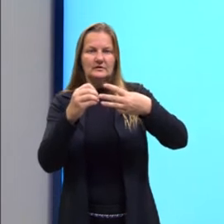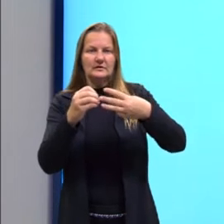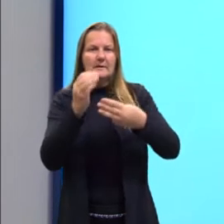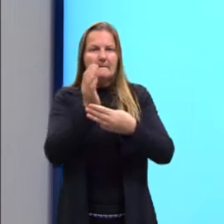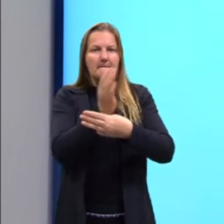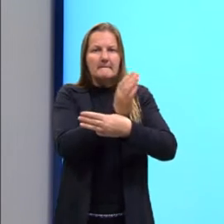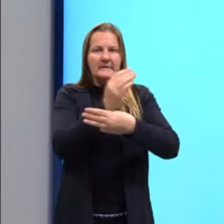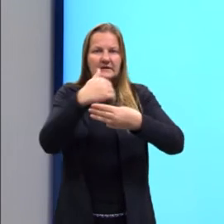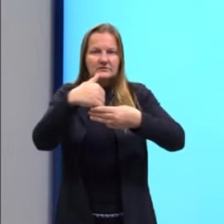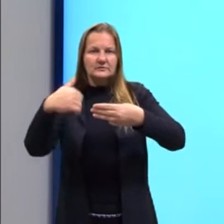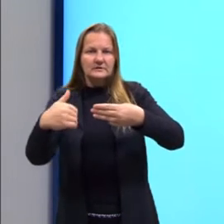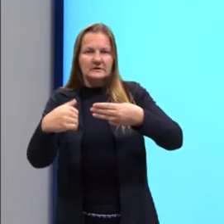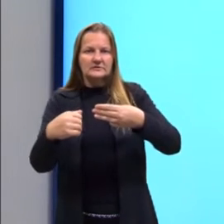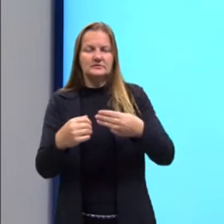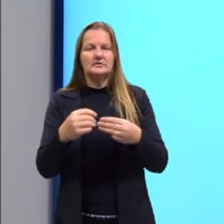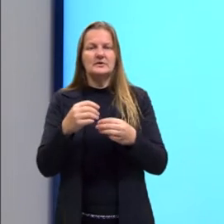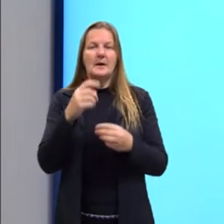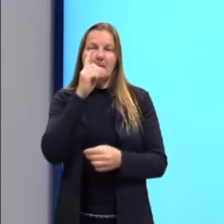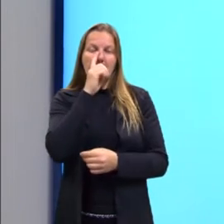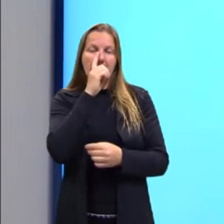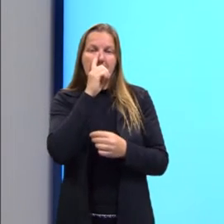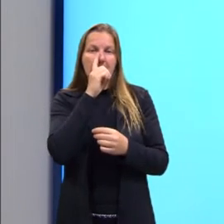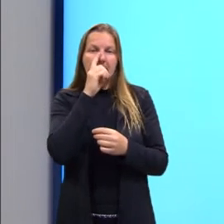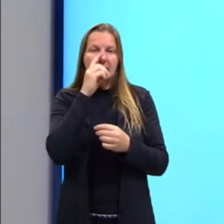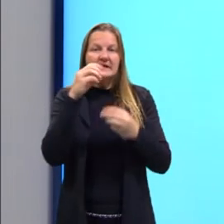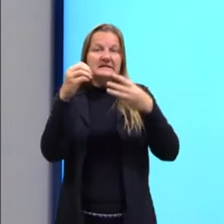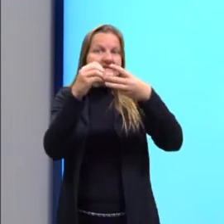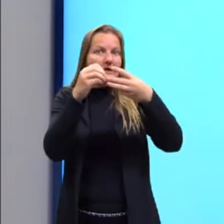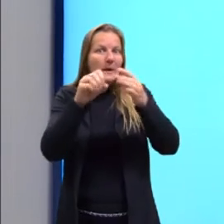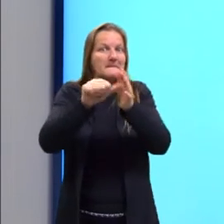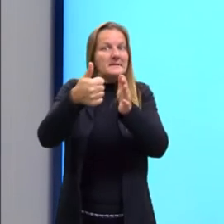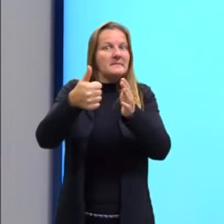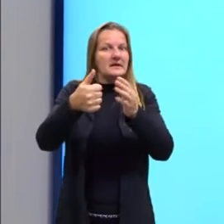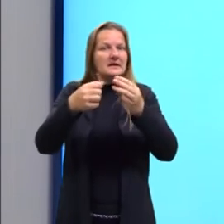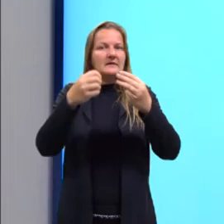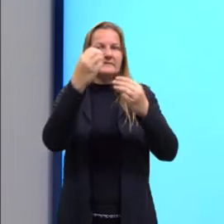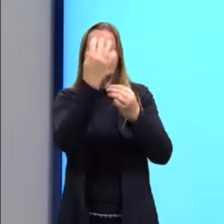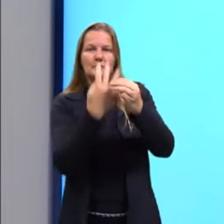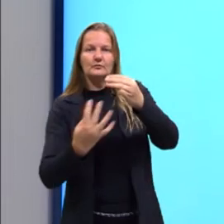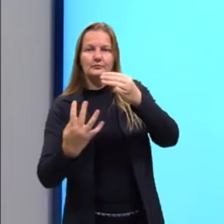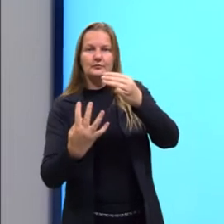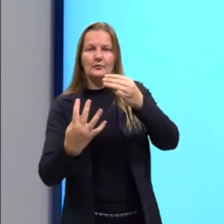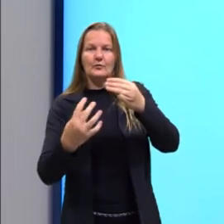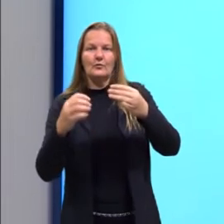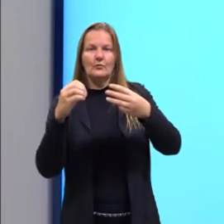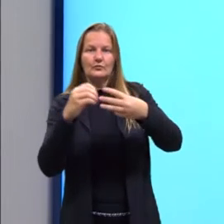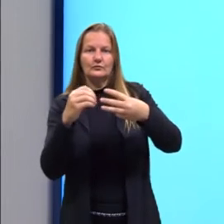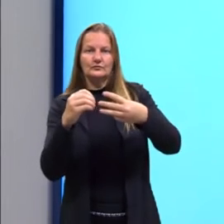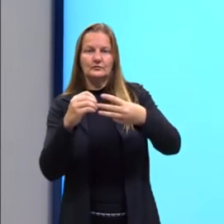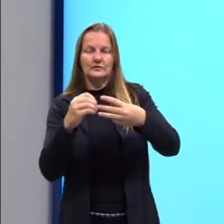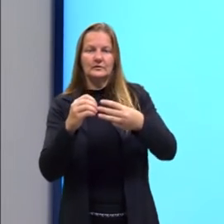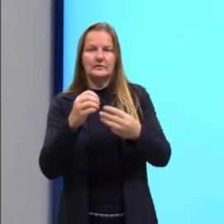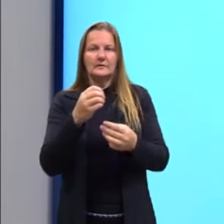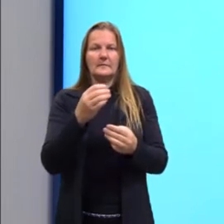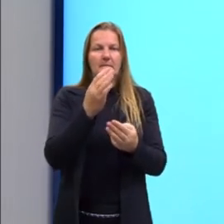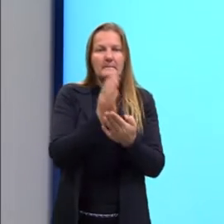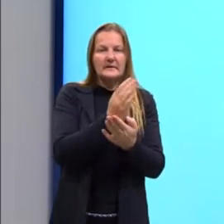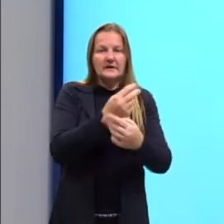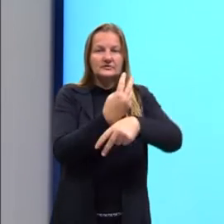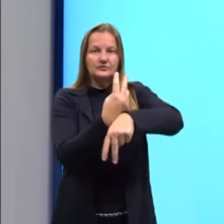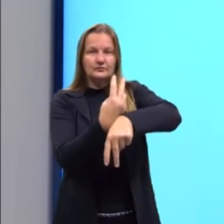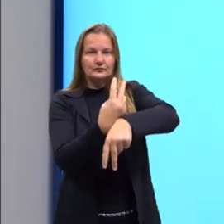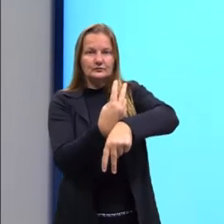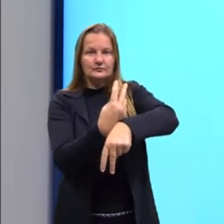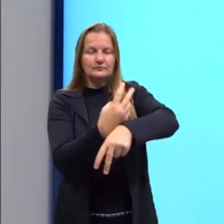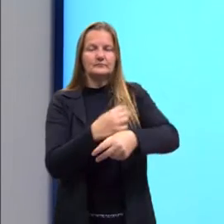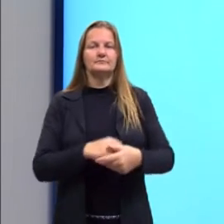com a metade do número da célula mãe a célula-mãe vai gerar quatro células-filhas com metade do seu número de cromossomos